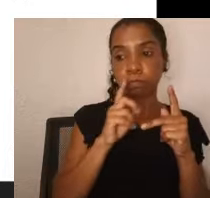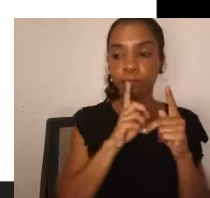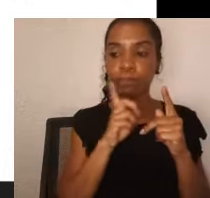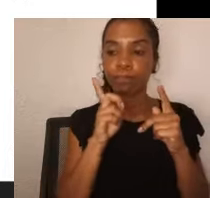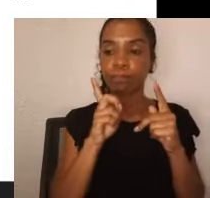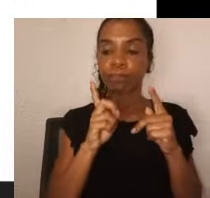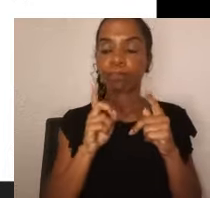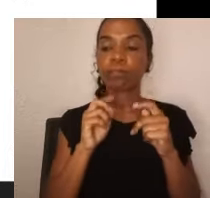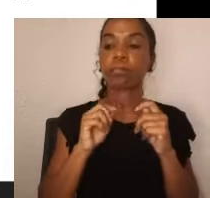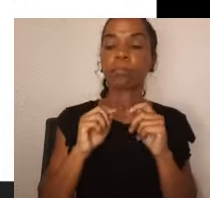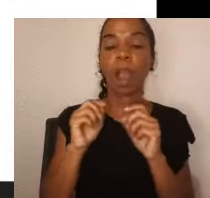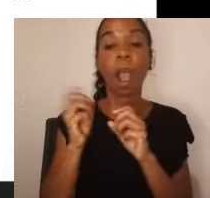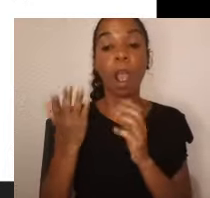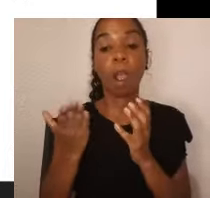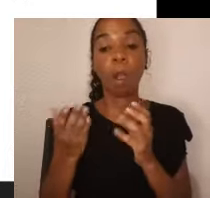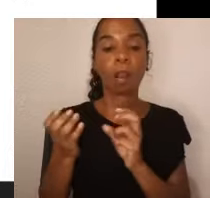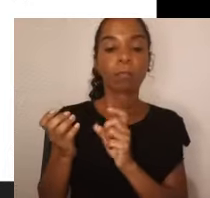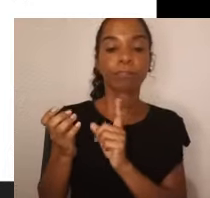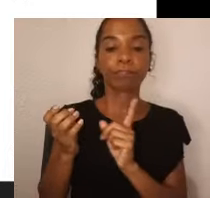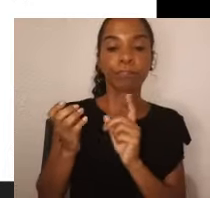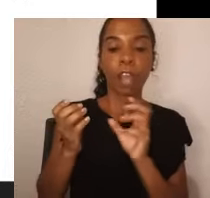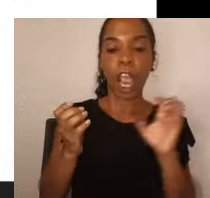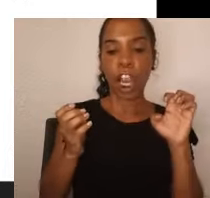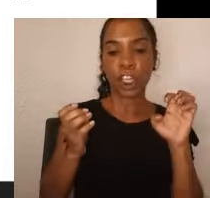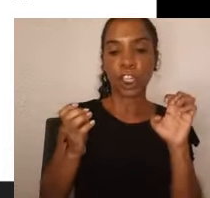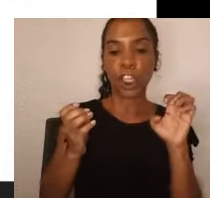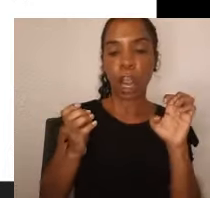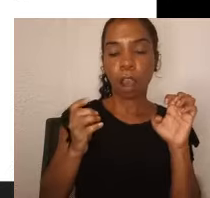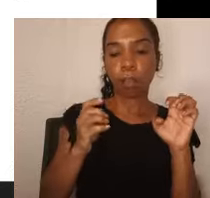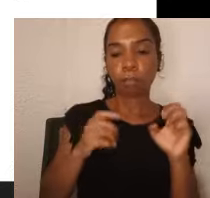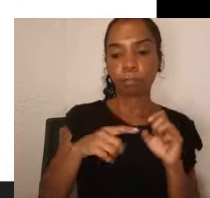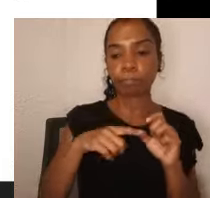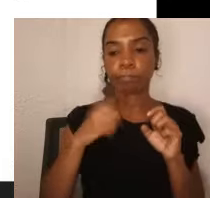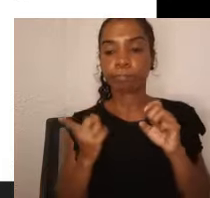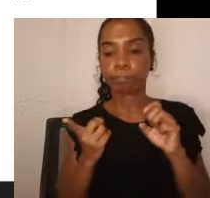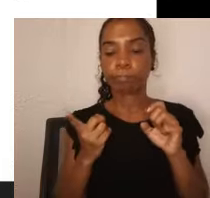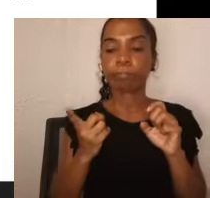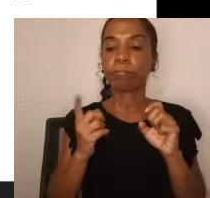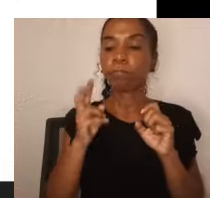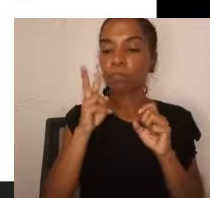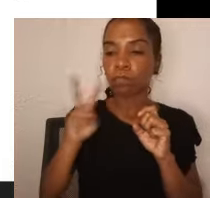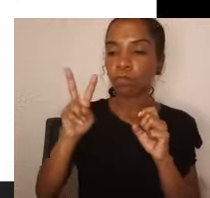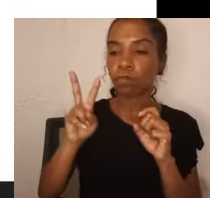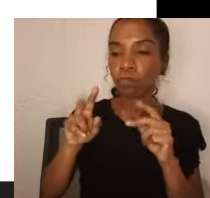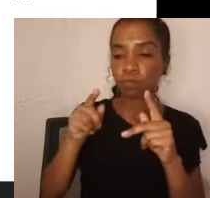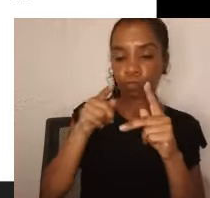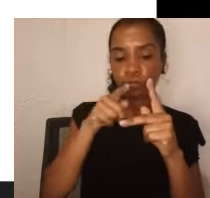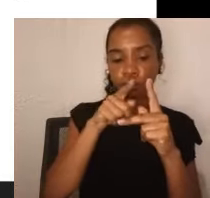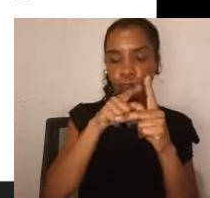fazendo o x se aproximar do 1 pela esquerda, a gente vê aqui